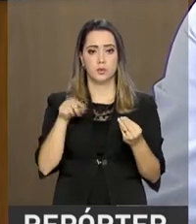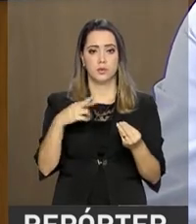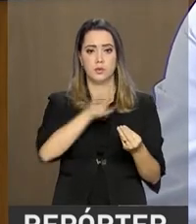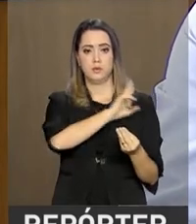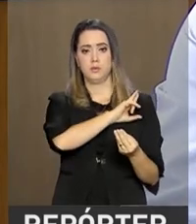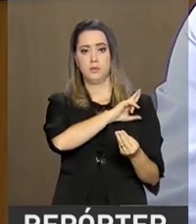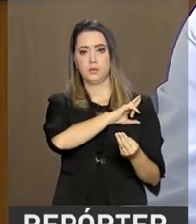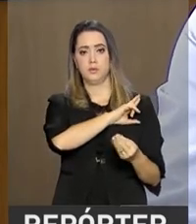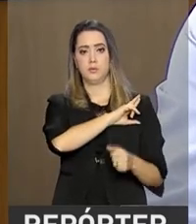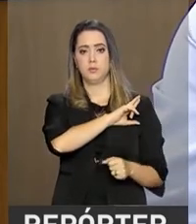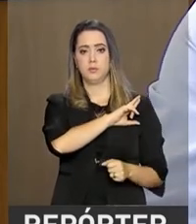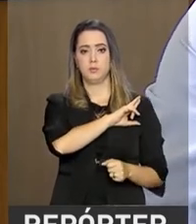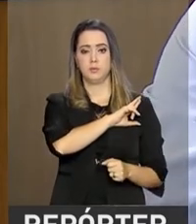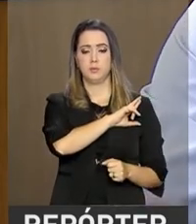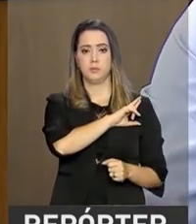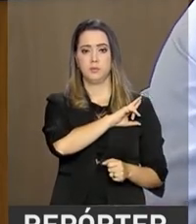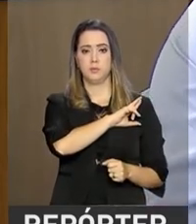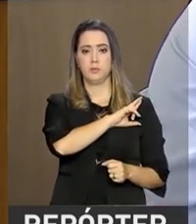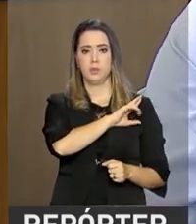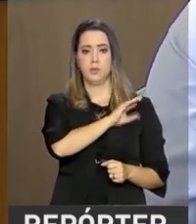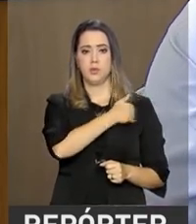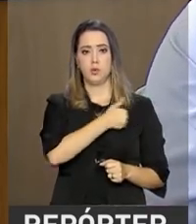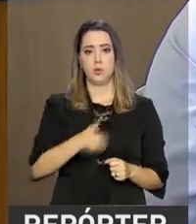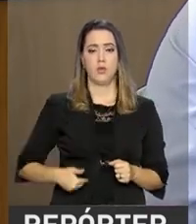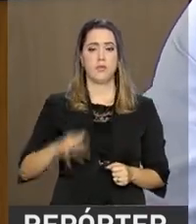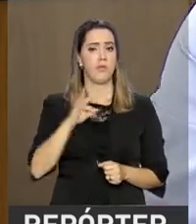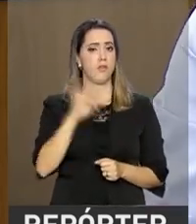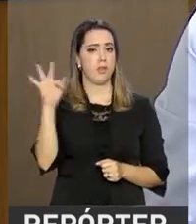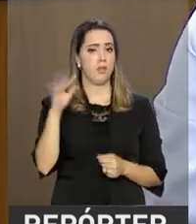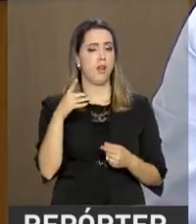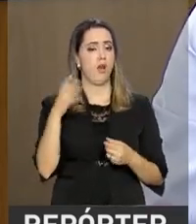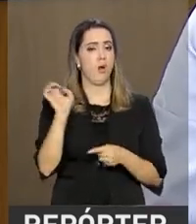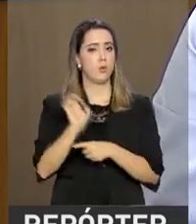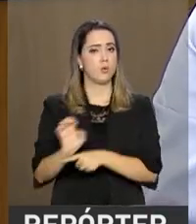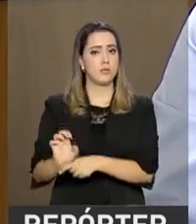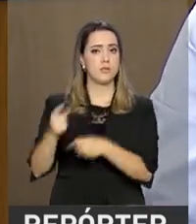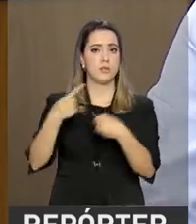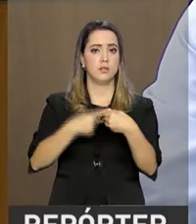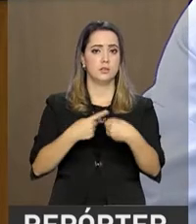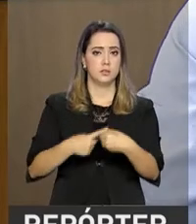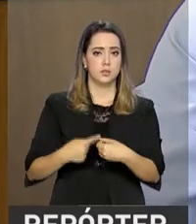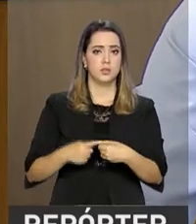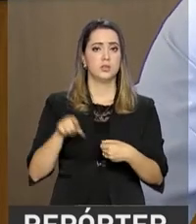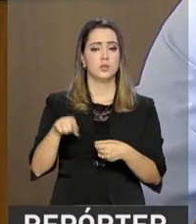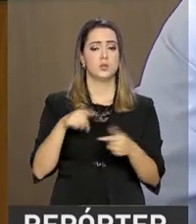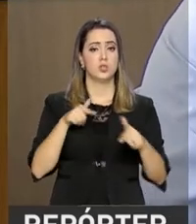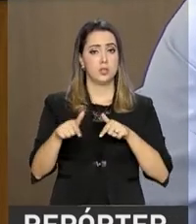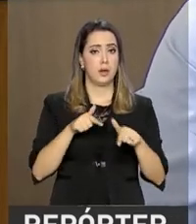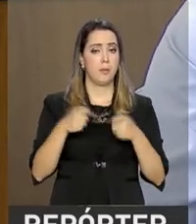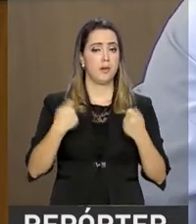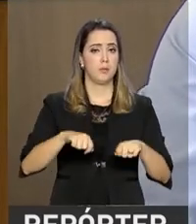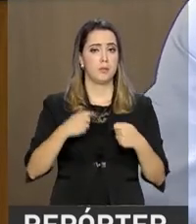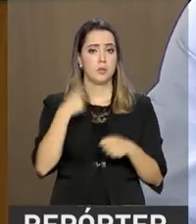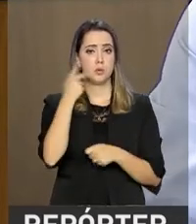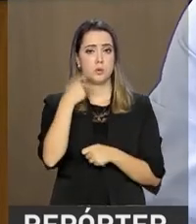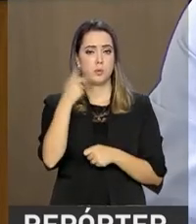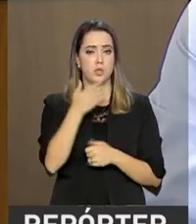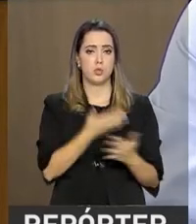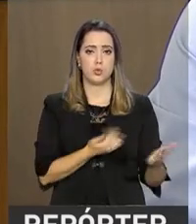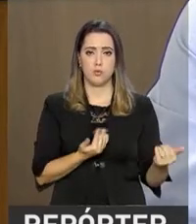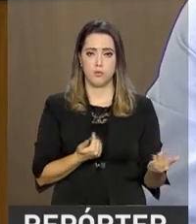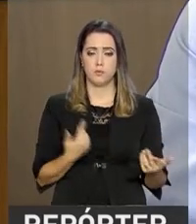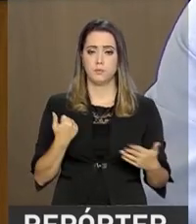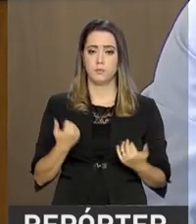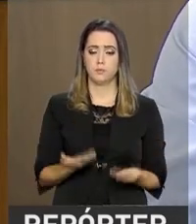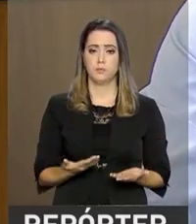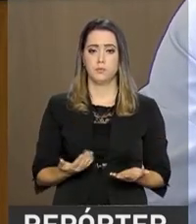responsabilidades do da união dos estados e dos municípios na implementação de ações voltadas para esse público alvo nós estamos